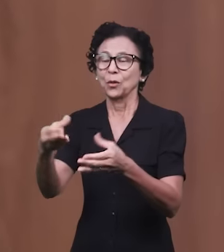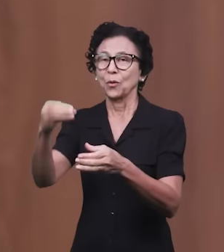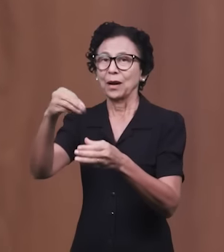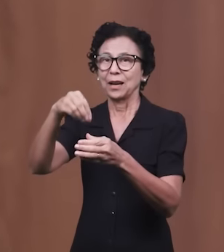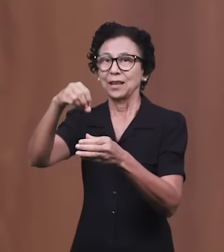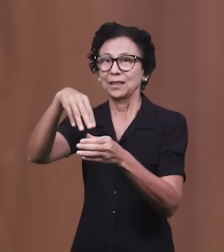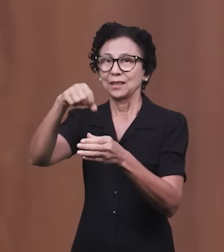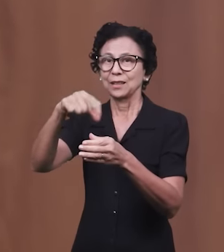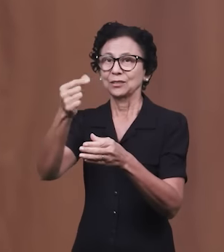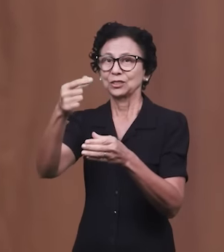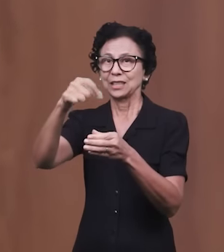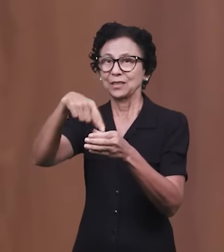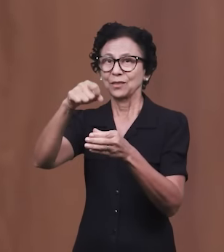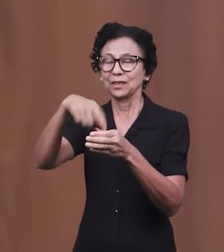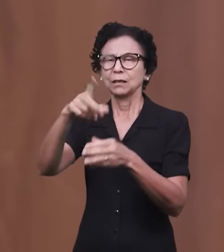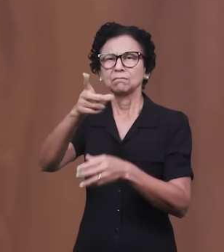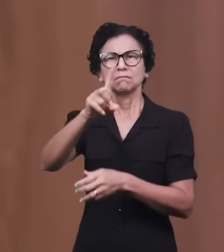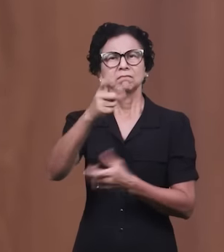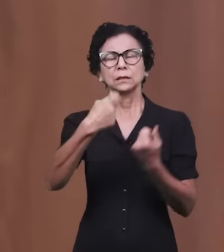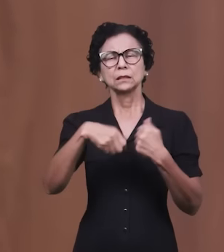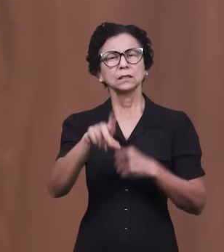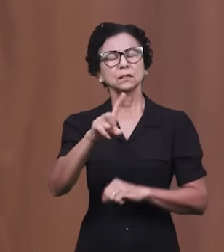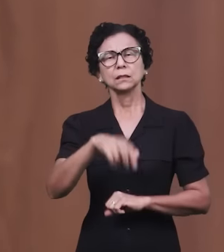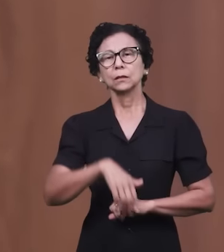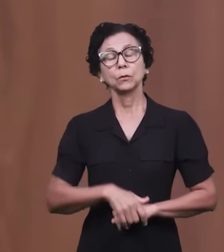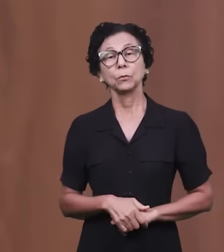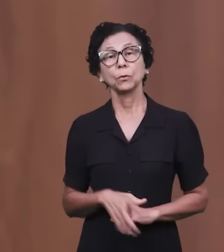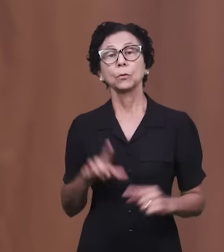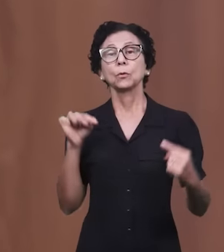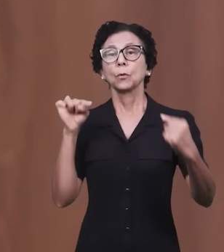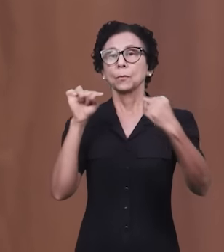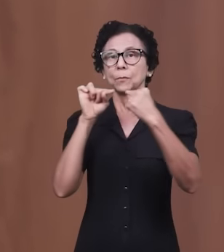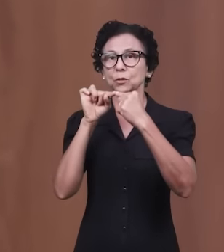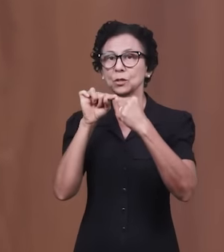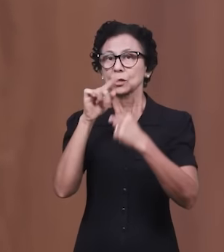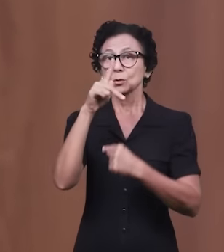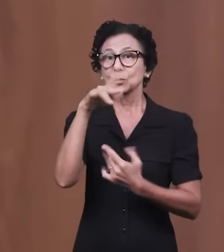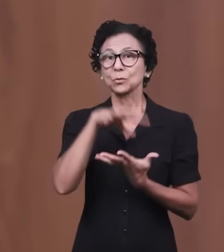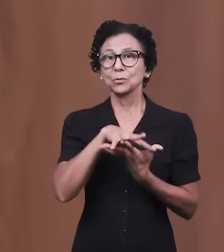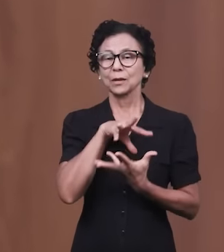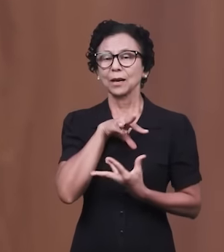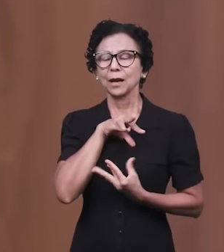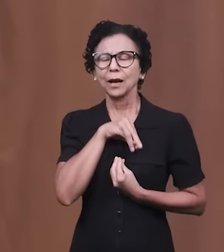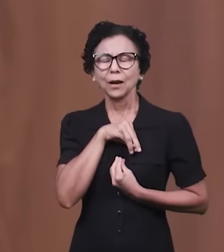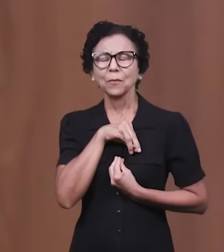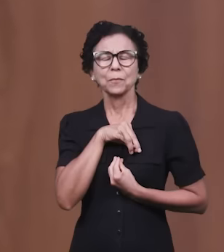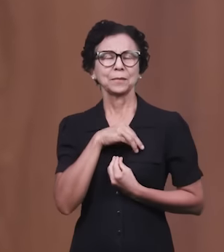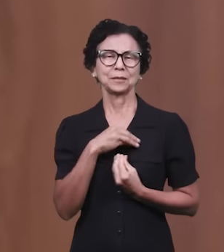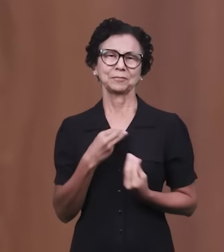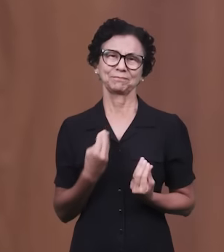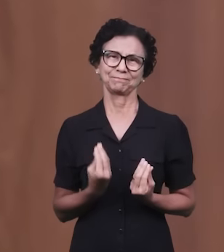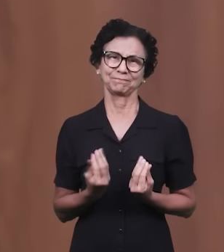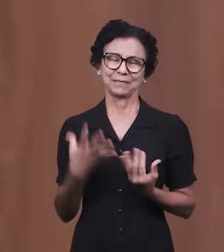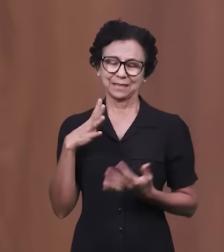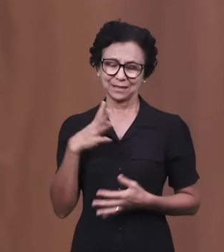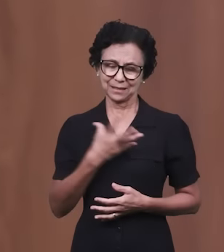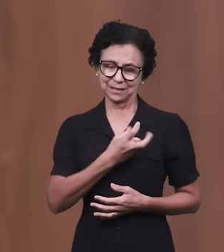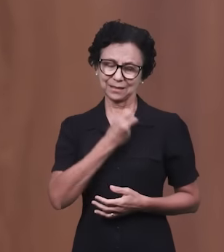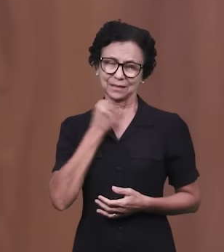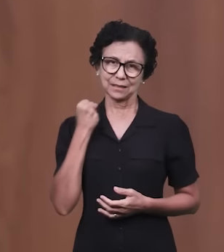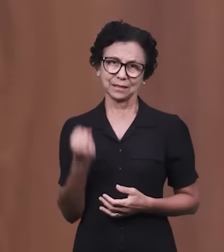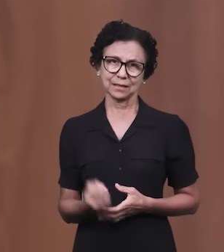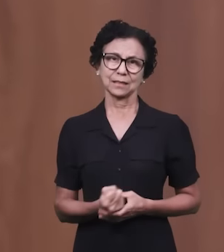nada. Nosso objetivo é que a palavra atinja a sua alma e você, eu diria igual